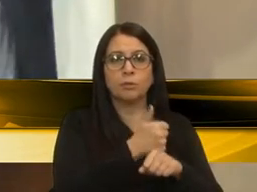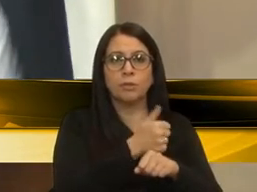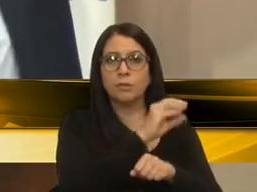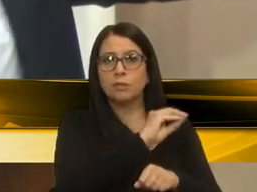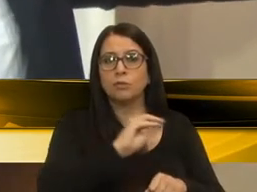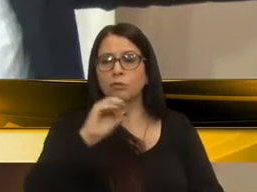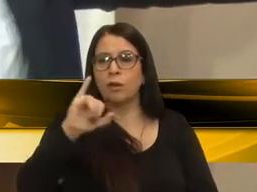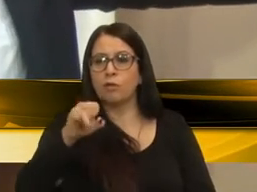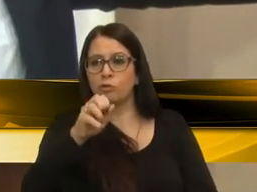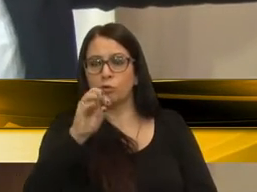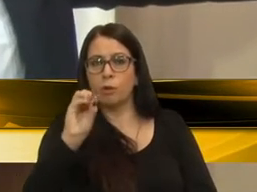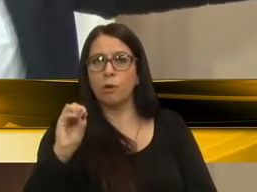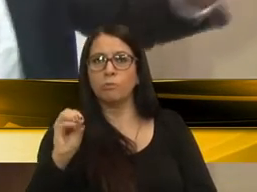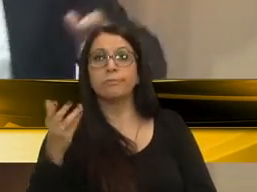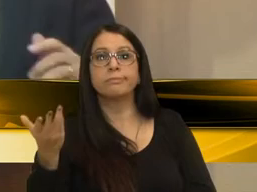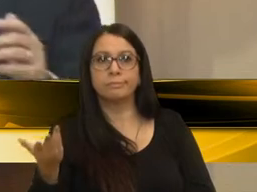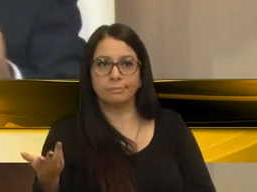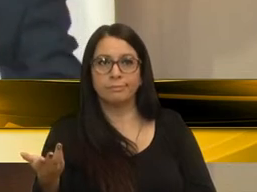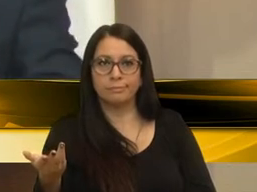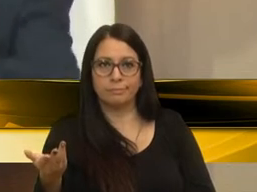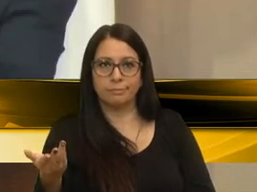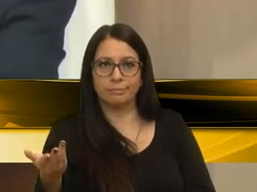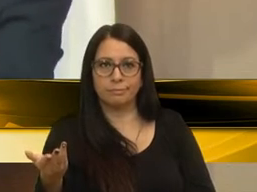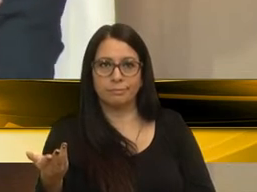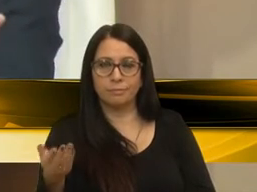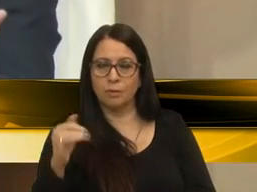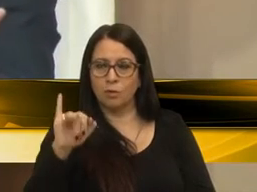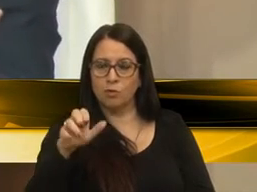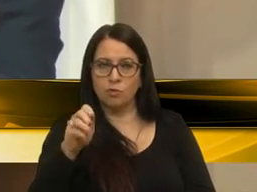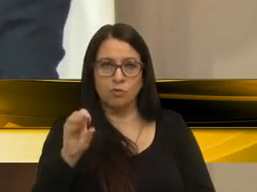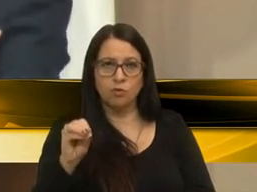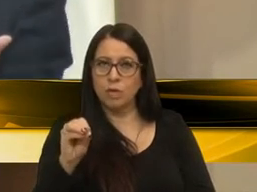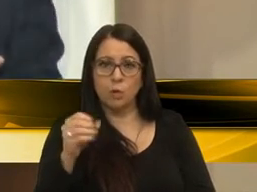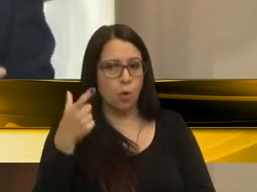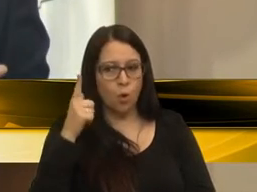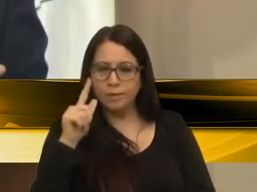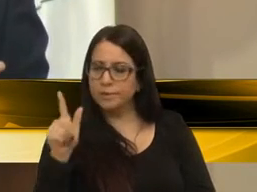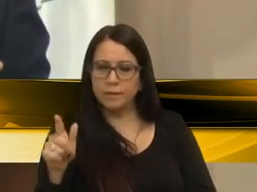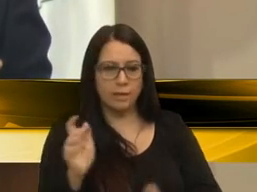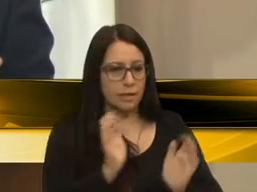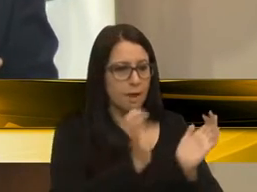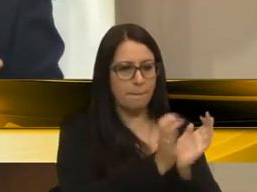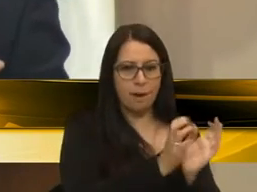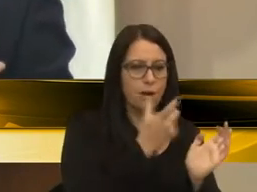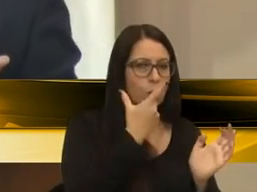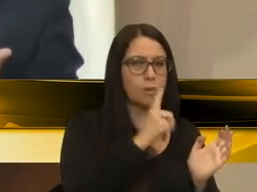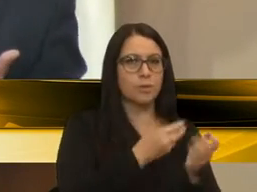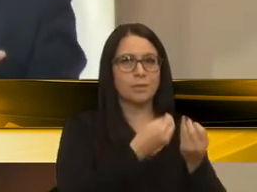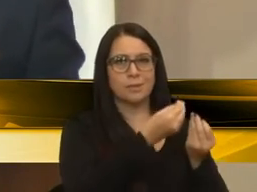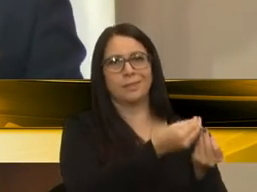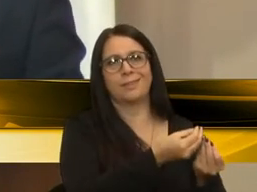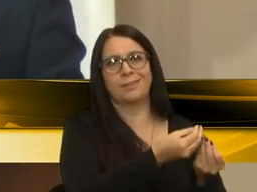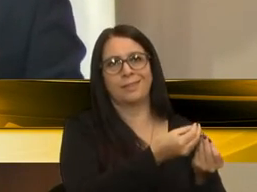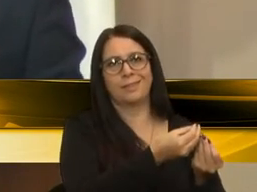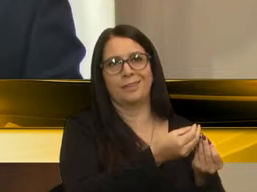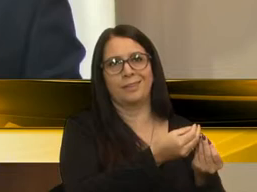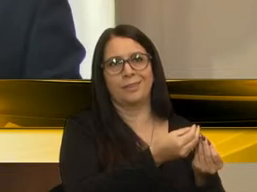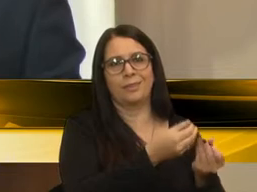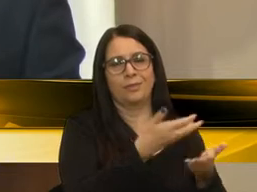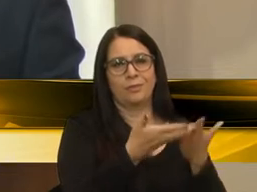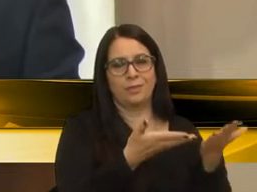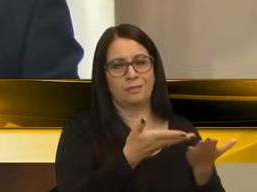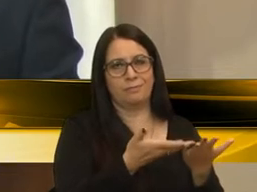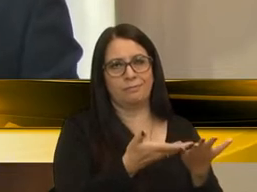levando lá para o João Prataveira. Então, o João Prataveira não absorve e a PAI não consegue oferecer o